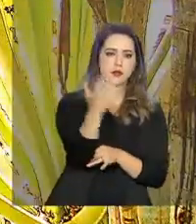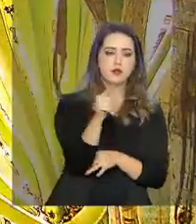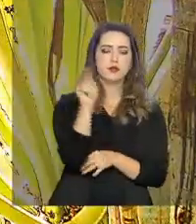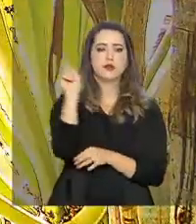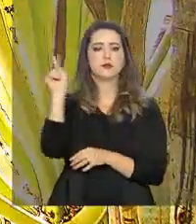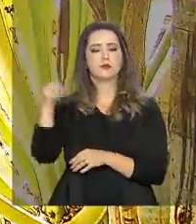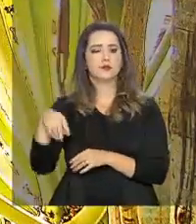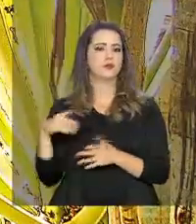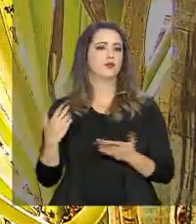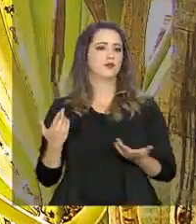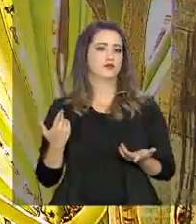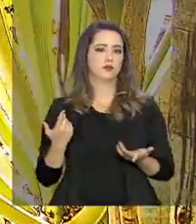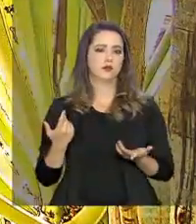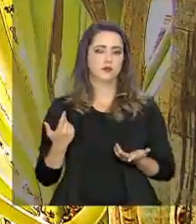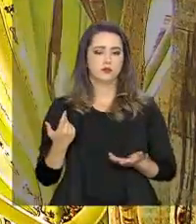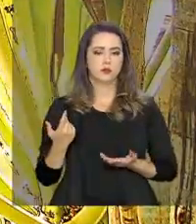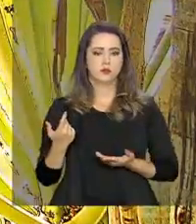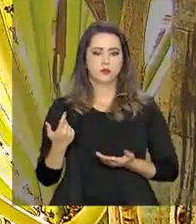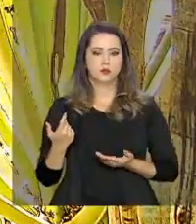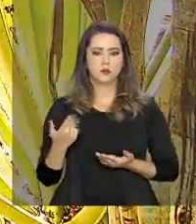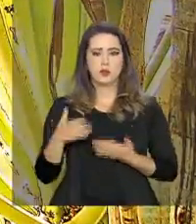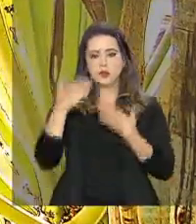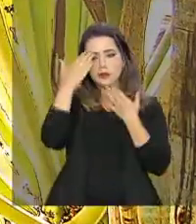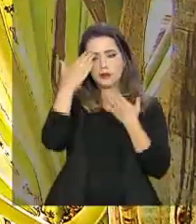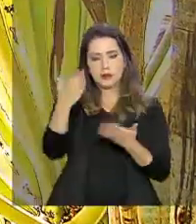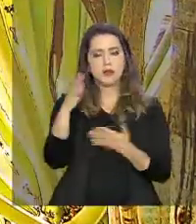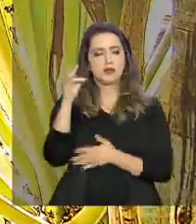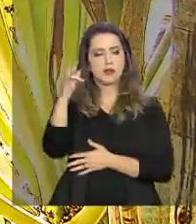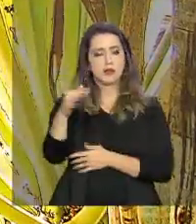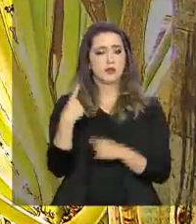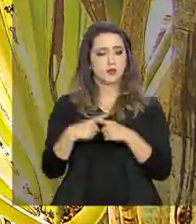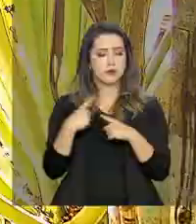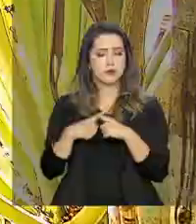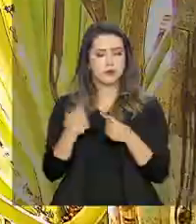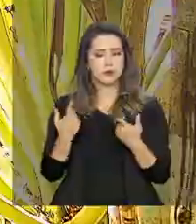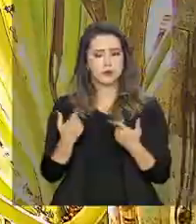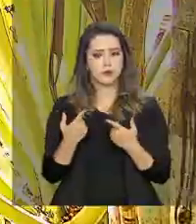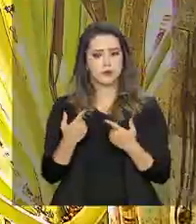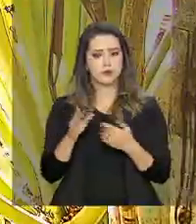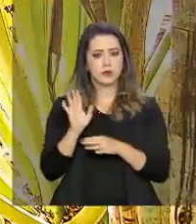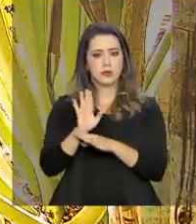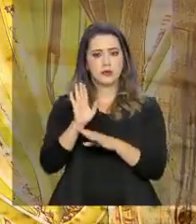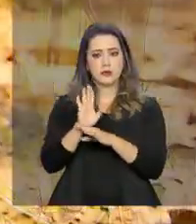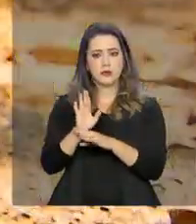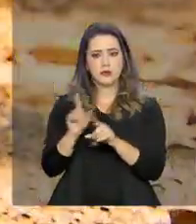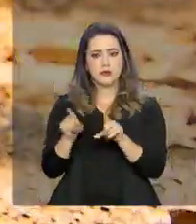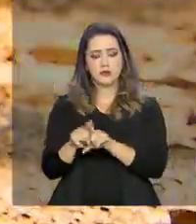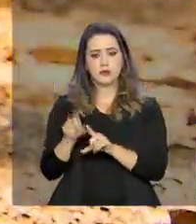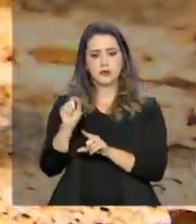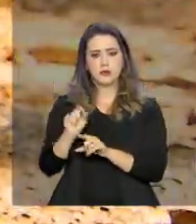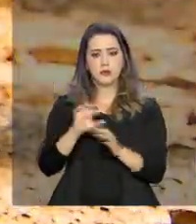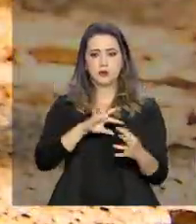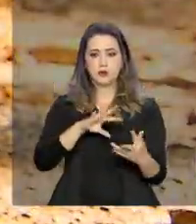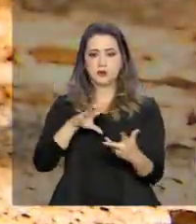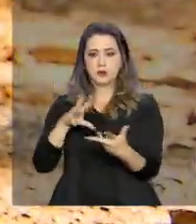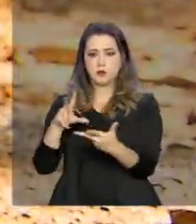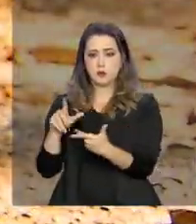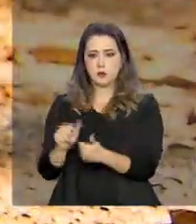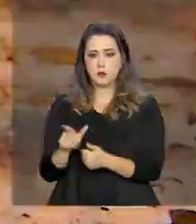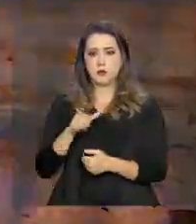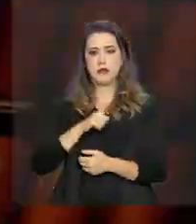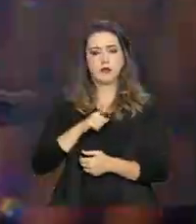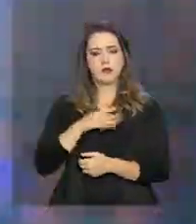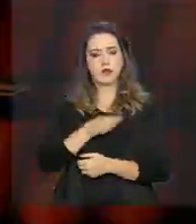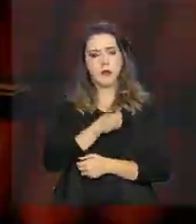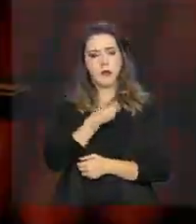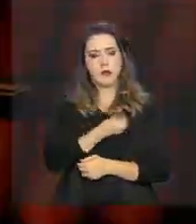de agradecer porque está contribuindo para que o planeta tem uma